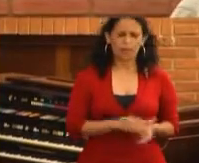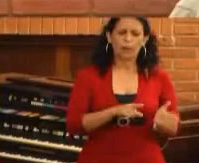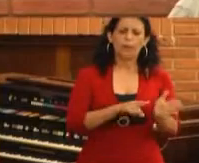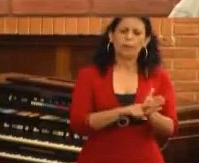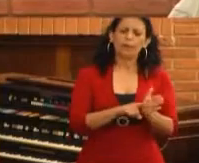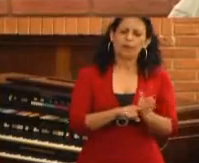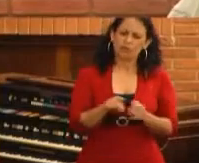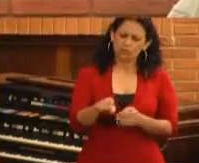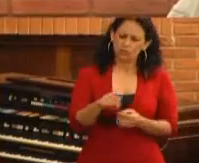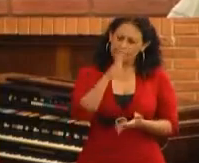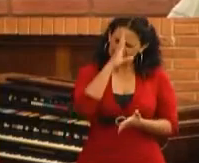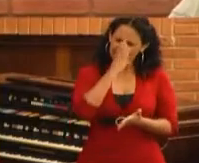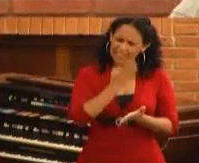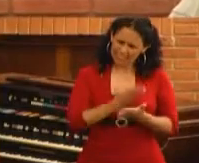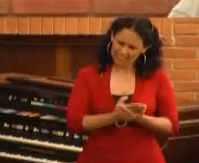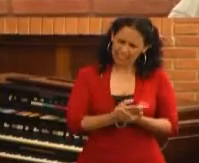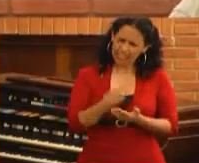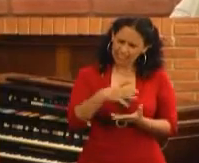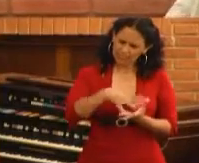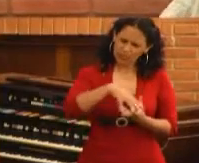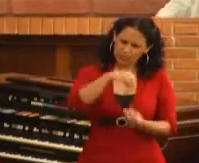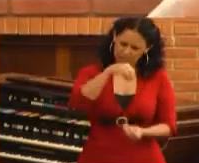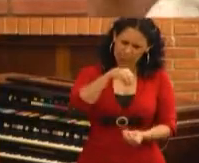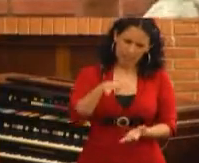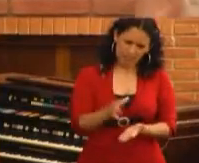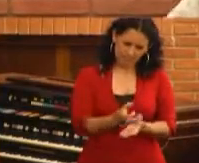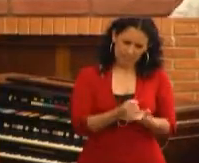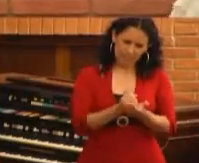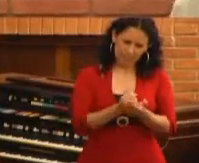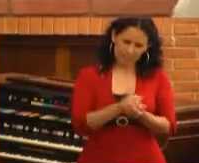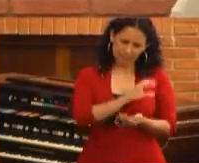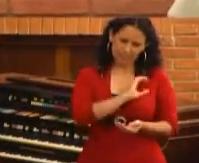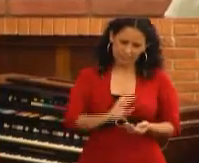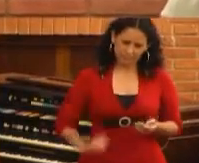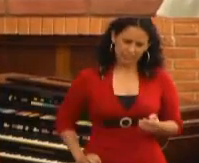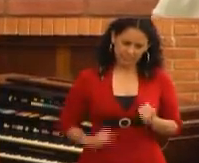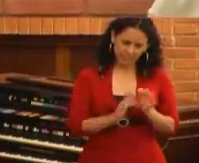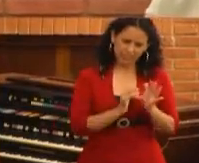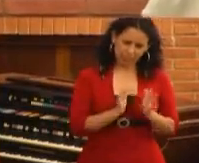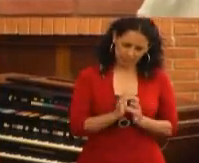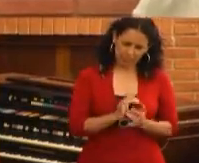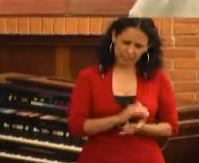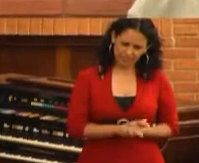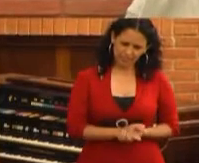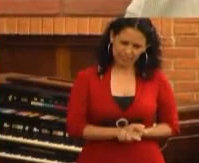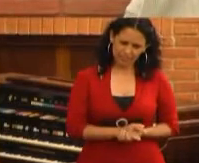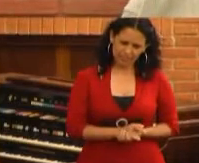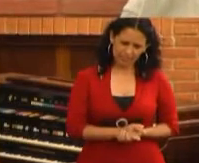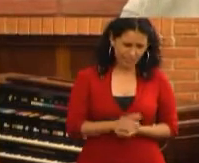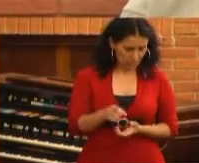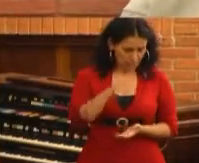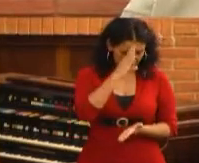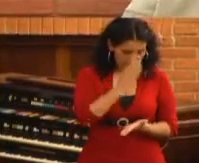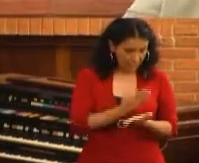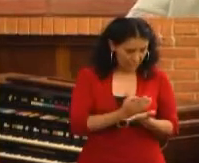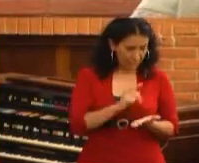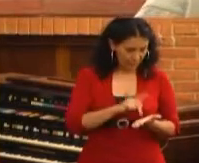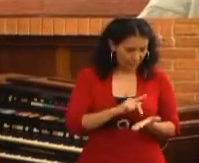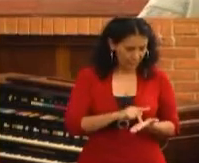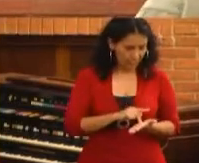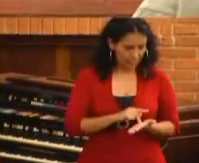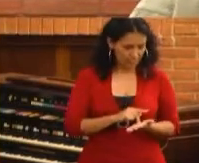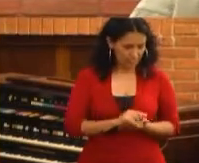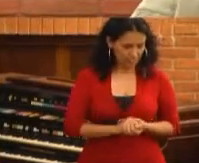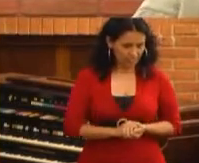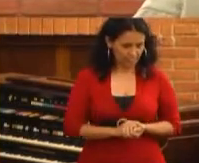Jesus, tem misericórdia de mim. Eu entrego todo o bagulho que eu tenho para o Senhor. A minha vida